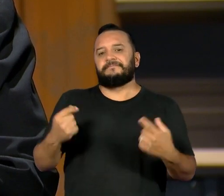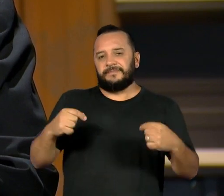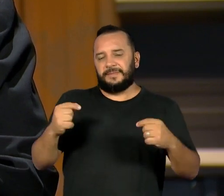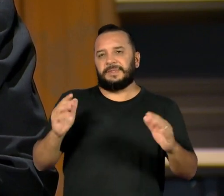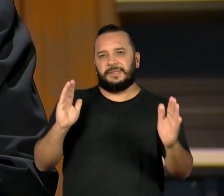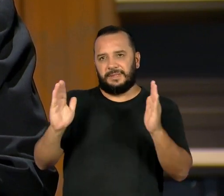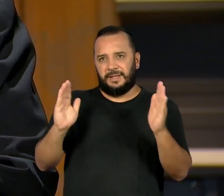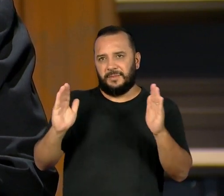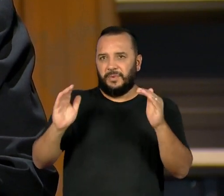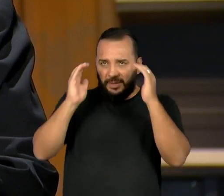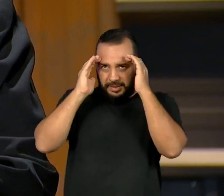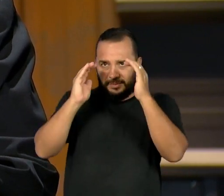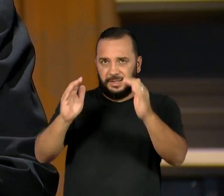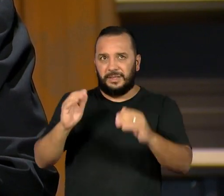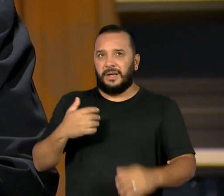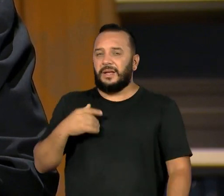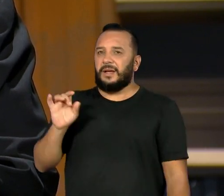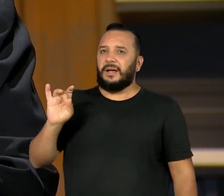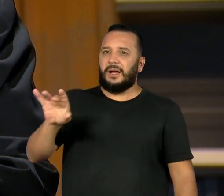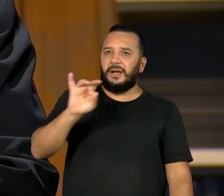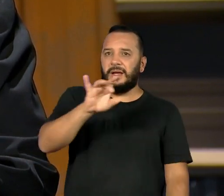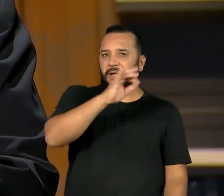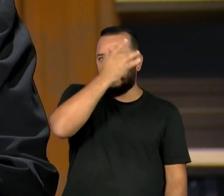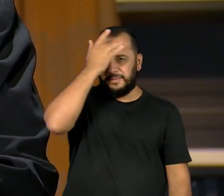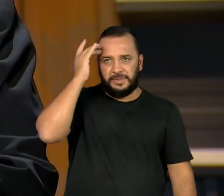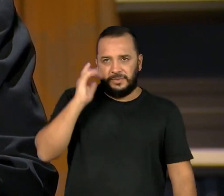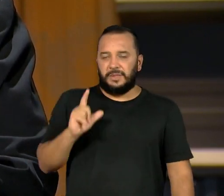respeitada. E cada um vai ter o seu